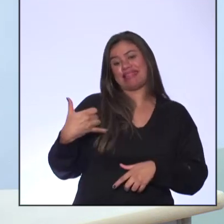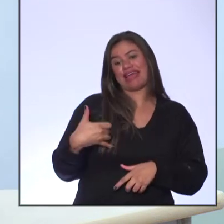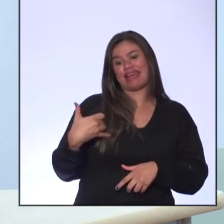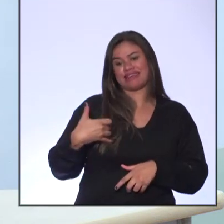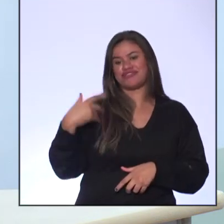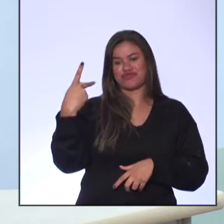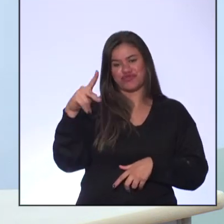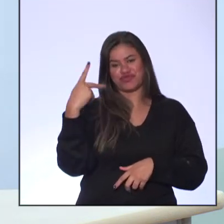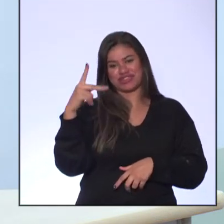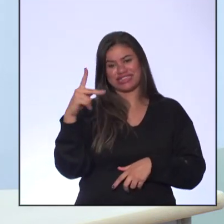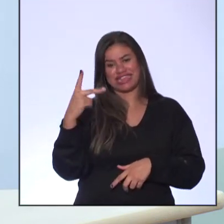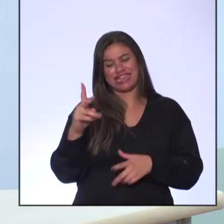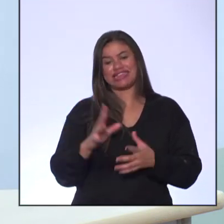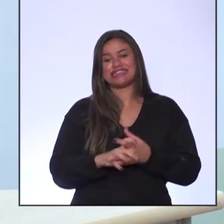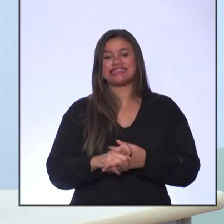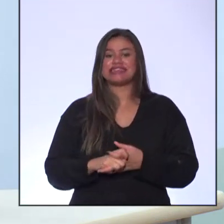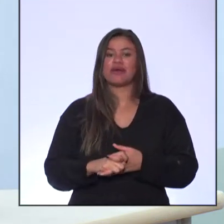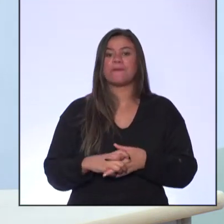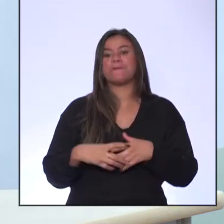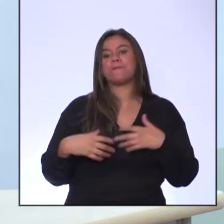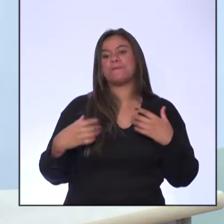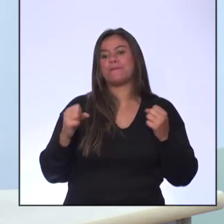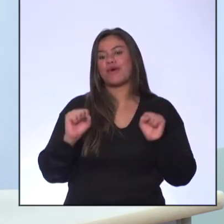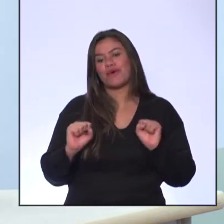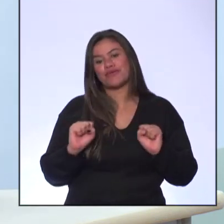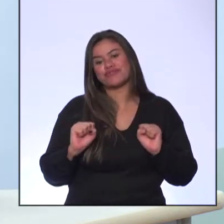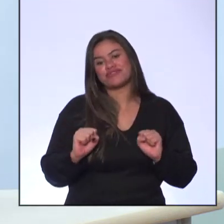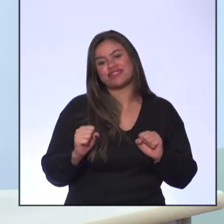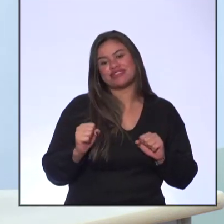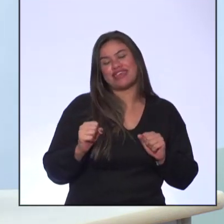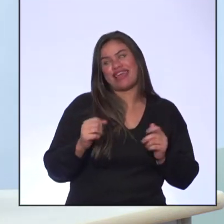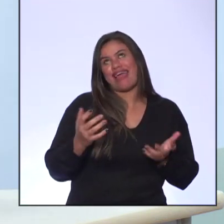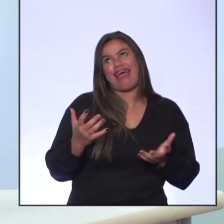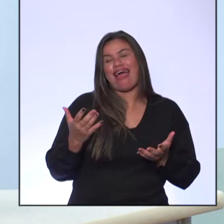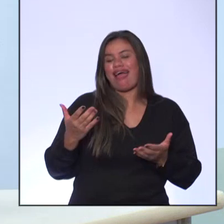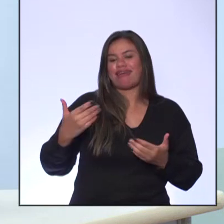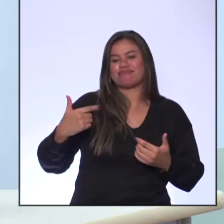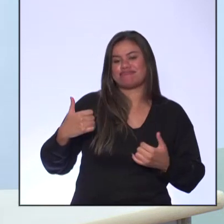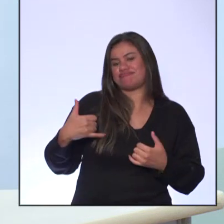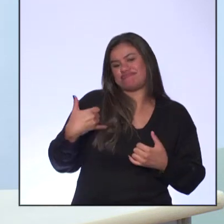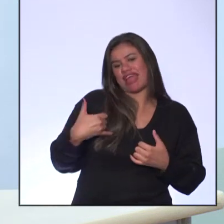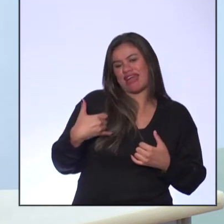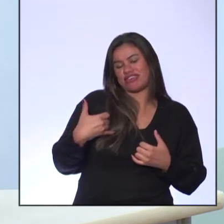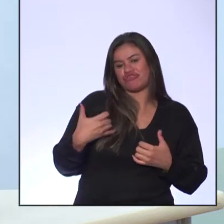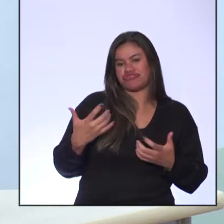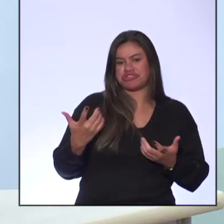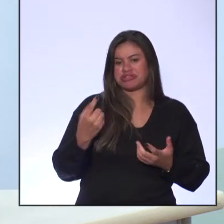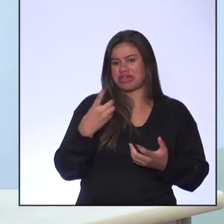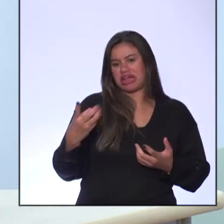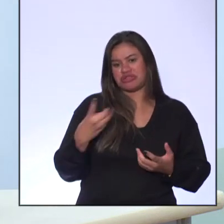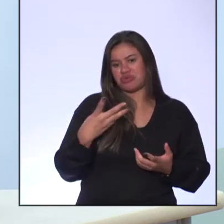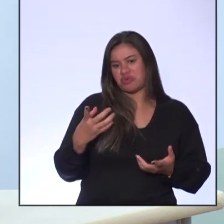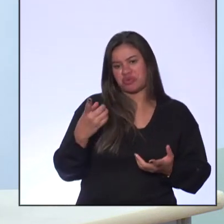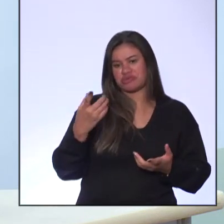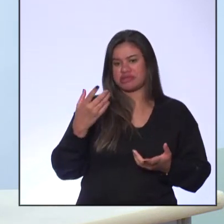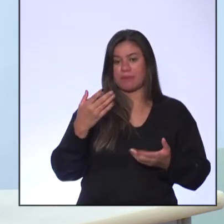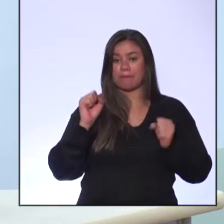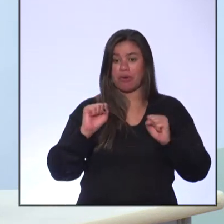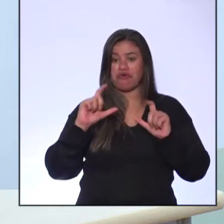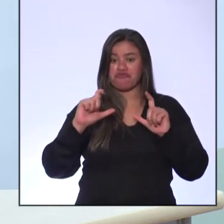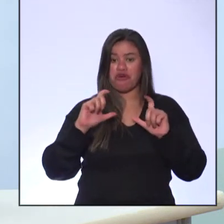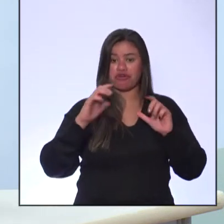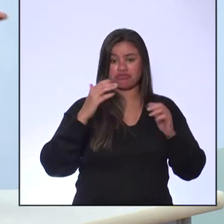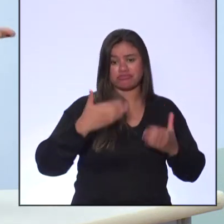que vocês estão, deve ter coisas de quando vocês eram bem mais jovenzinhos, né? Eu, por exemplo, quando comecei a usar